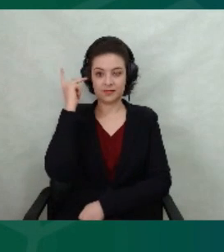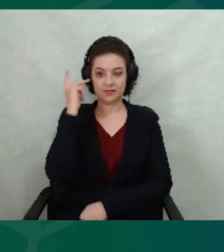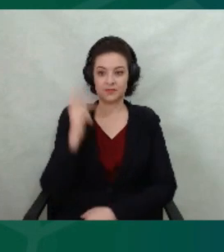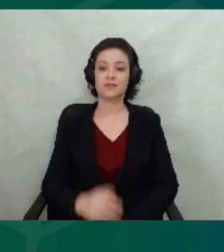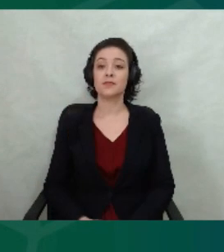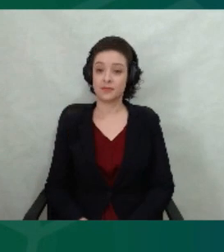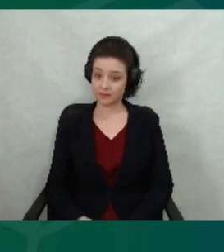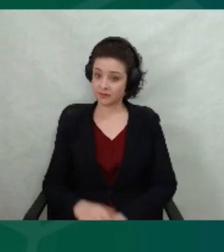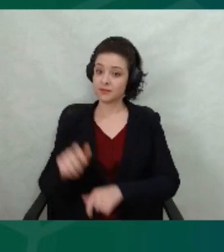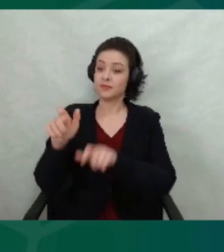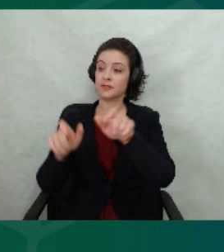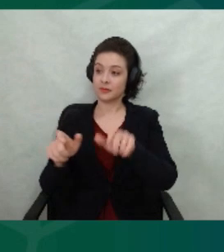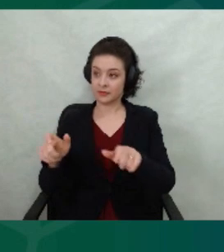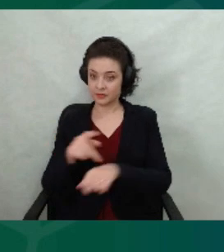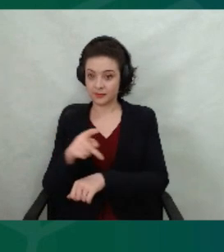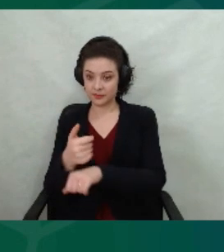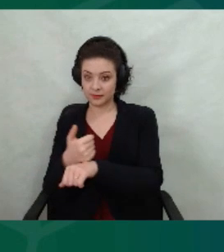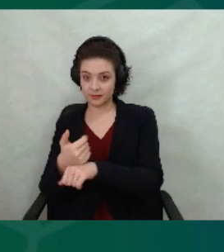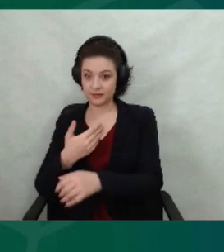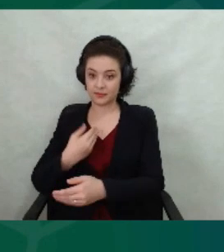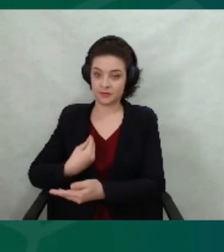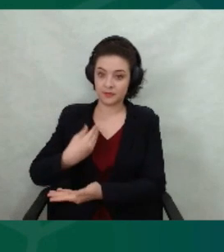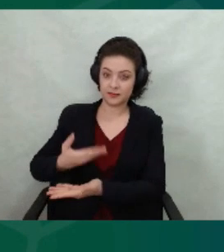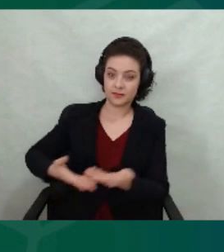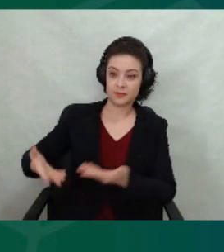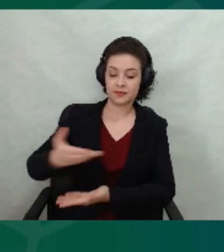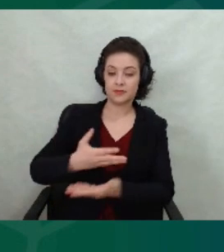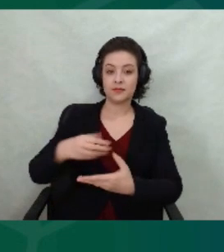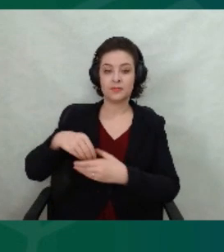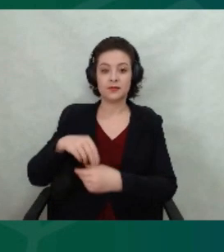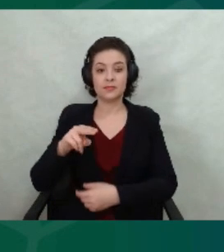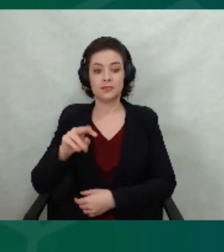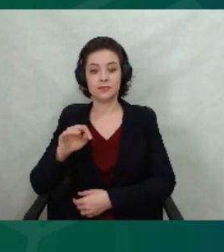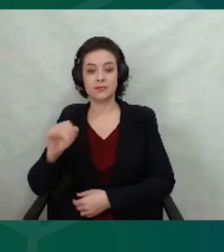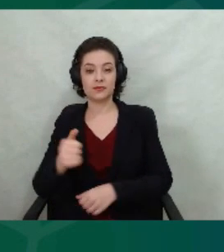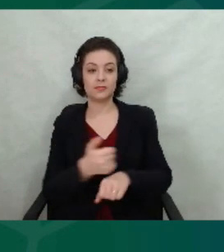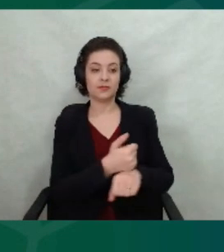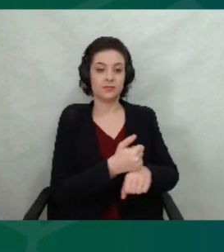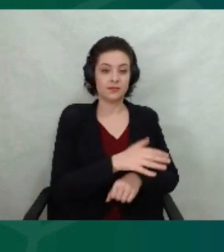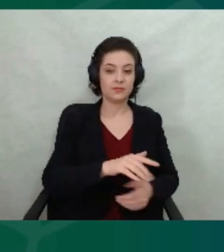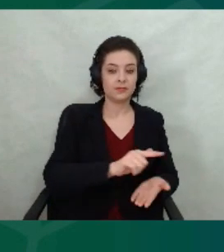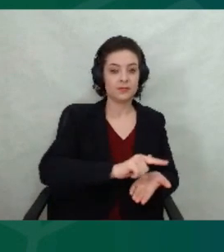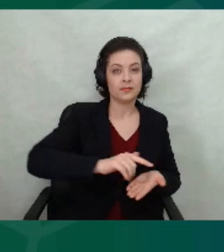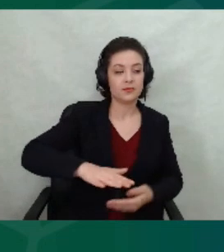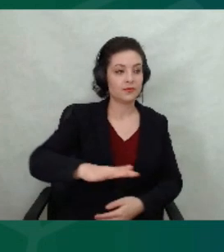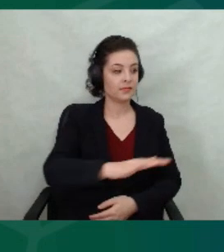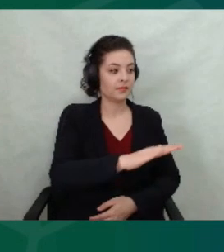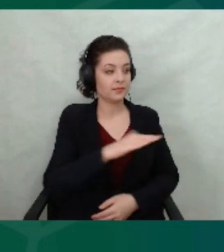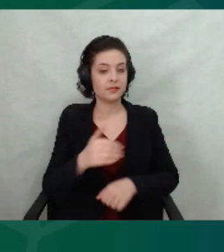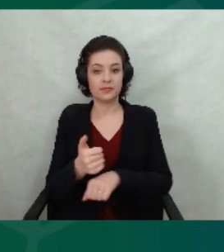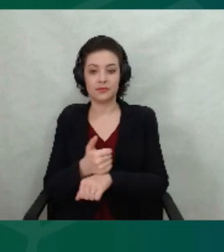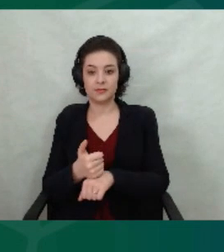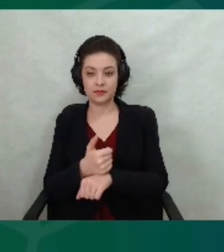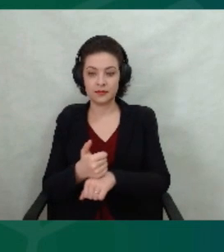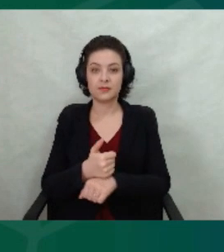profissionais que eu pude conviver dentro das UTIs, os profissionais da limpeza, os profissionais da